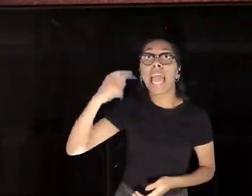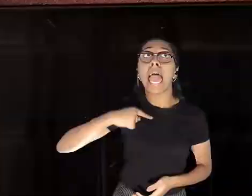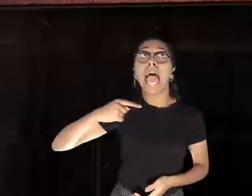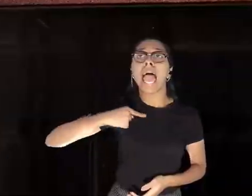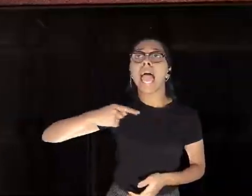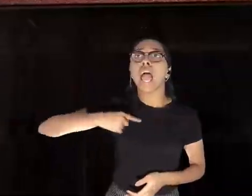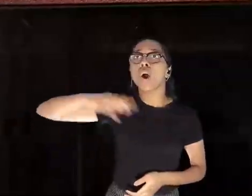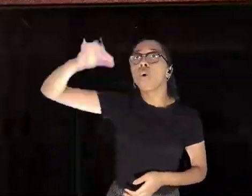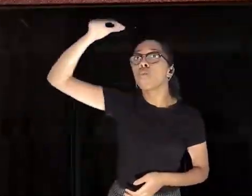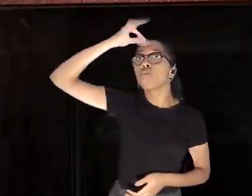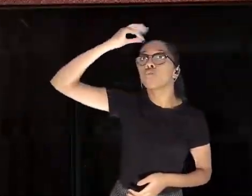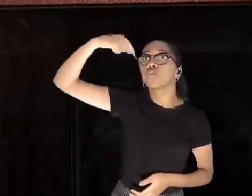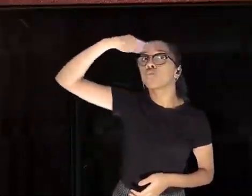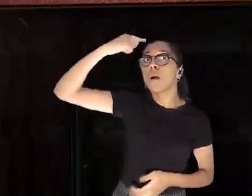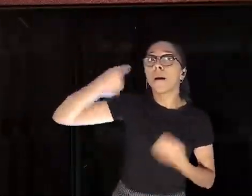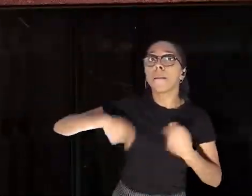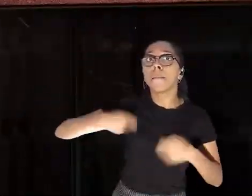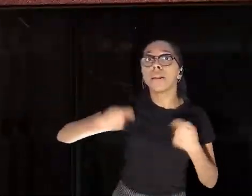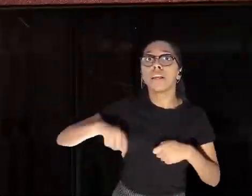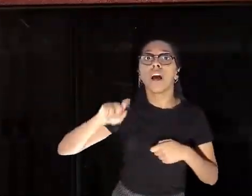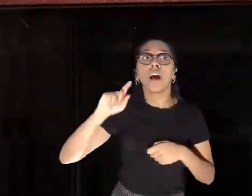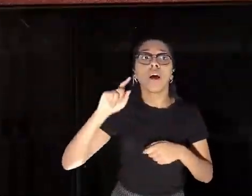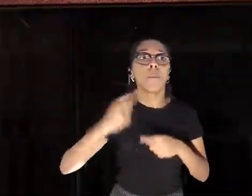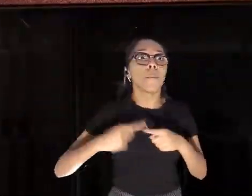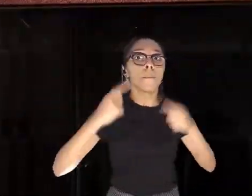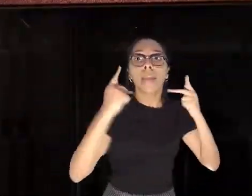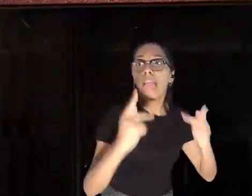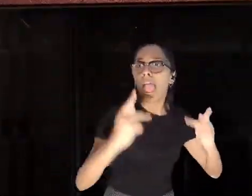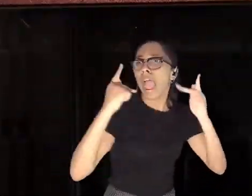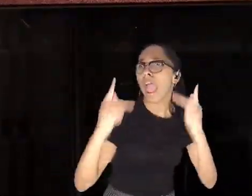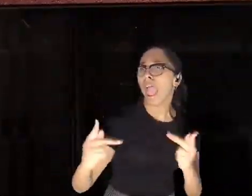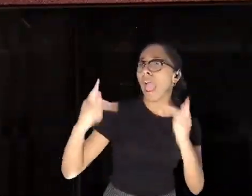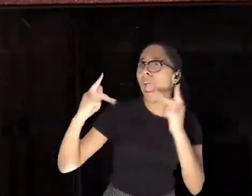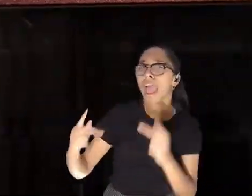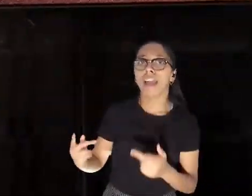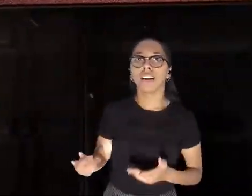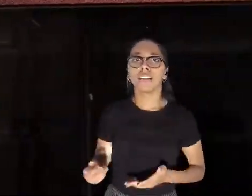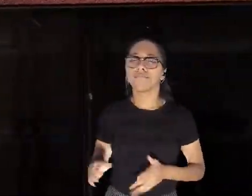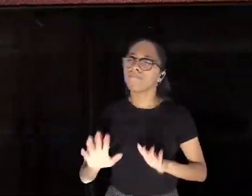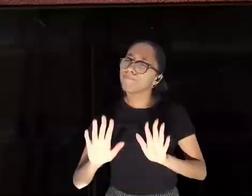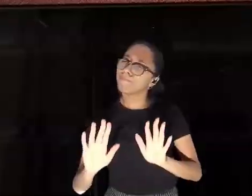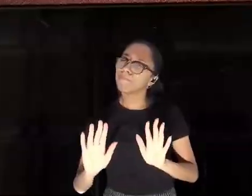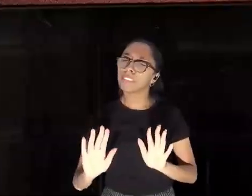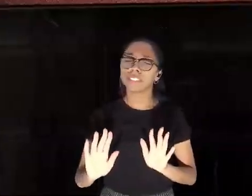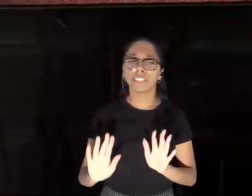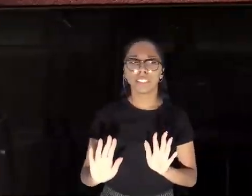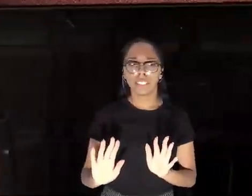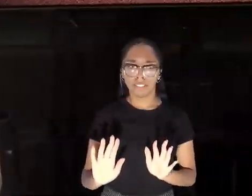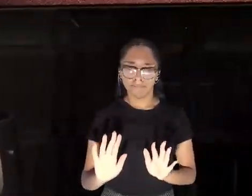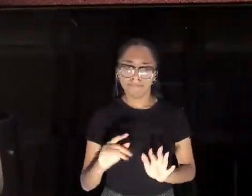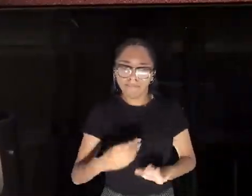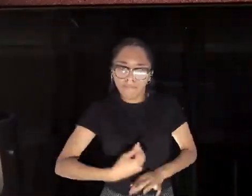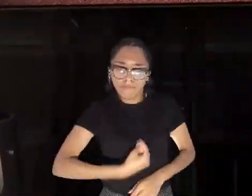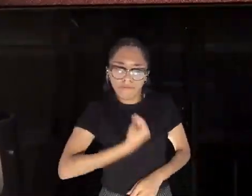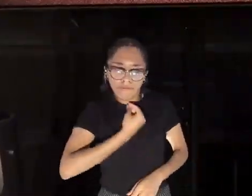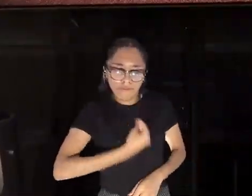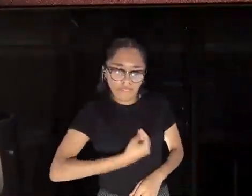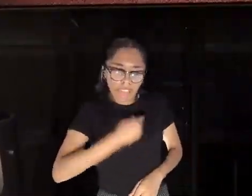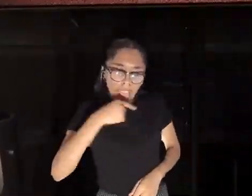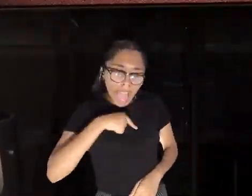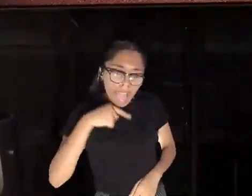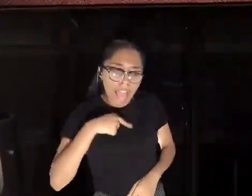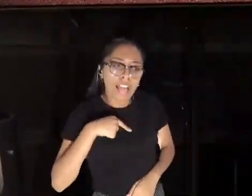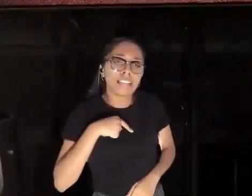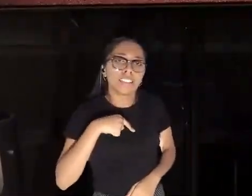vou te dar algumas características, porque talvez você não mudou ainda, e talvez eu não mudei ainda, porque nos falta o